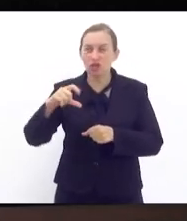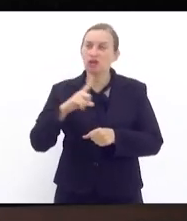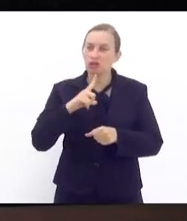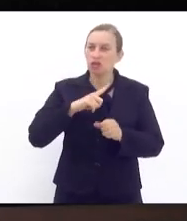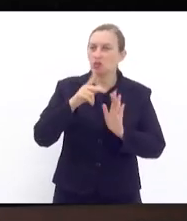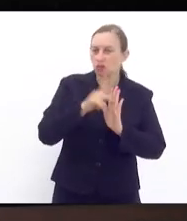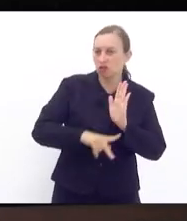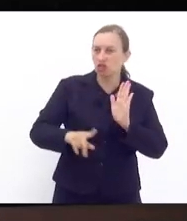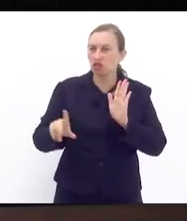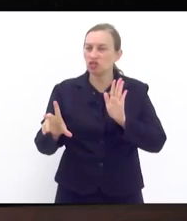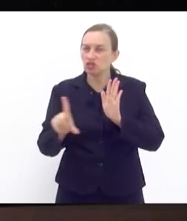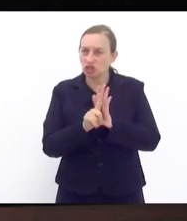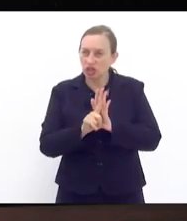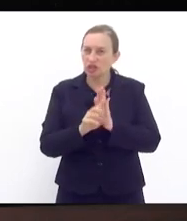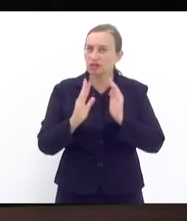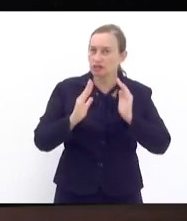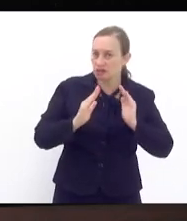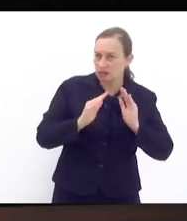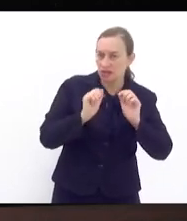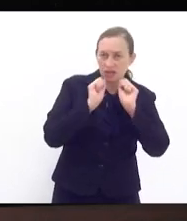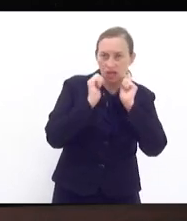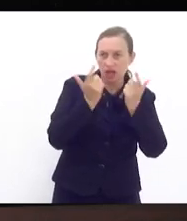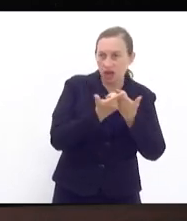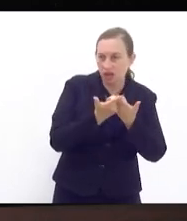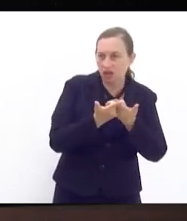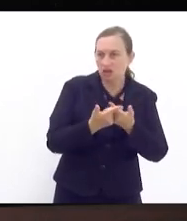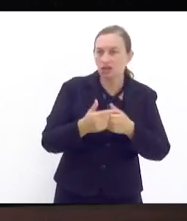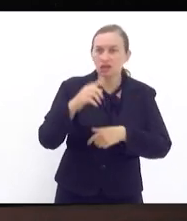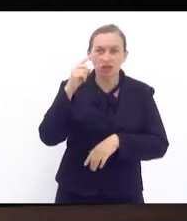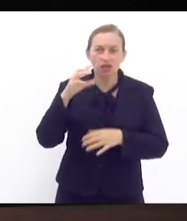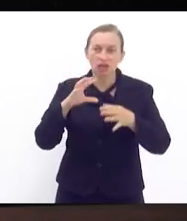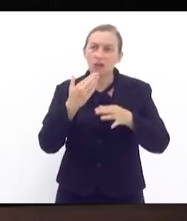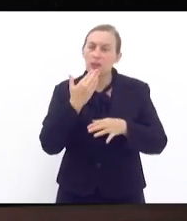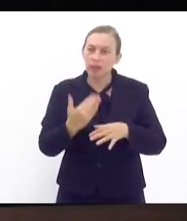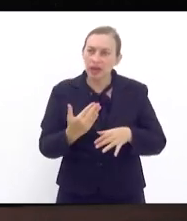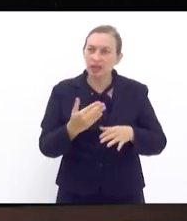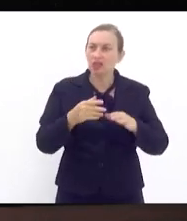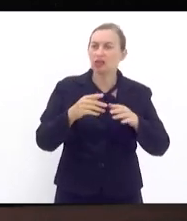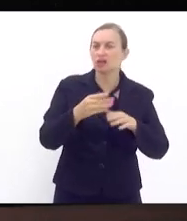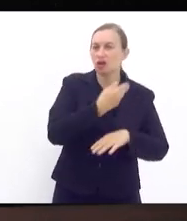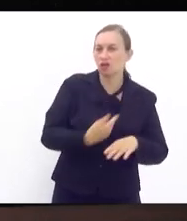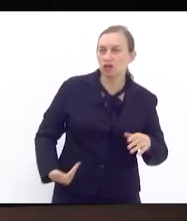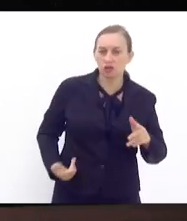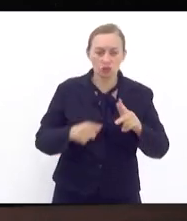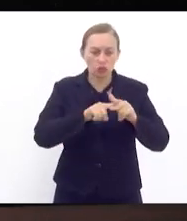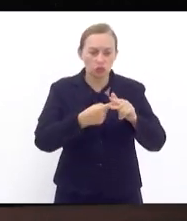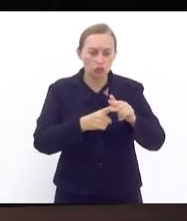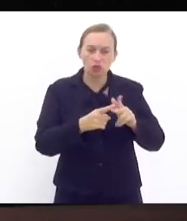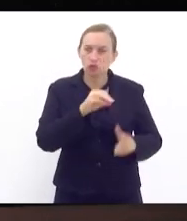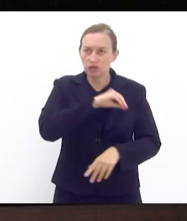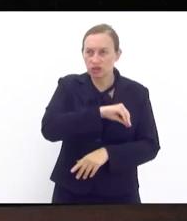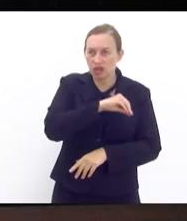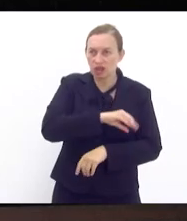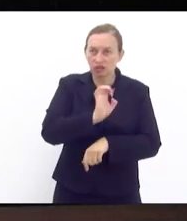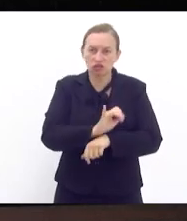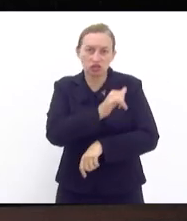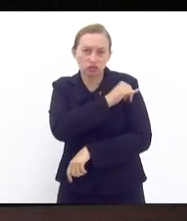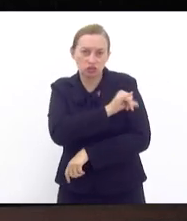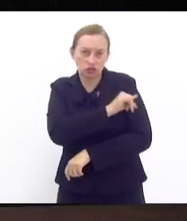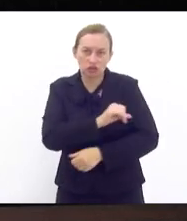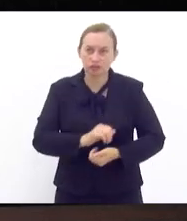de lei protocolado aqui nesta casa que autoriza o governador a reajustar esse salário mínimo do Estado do Rio de